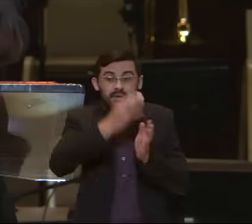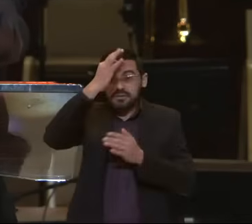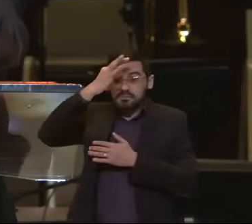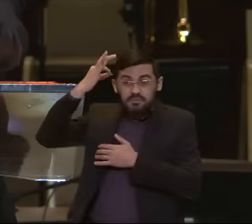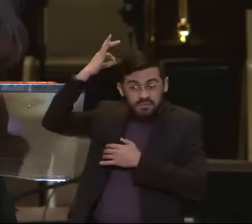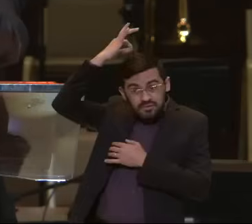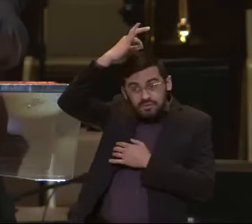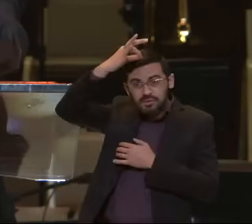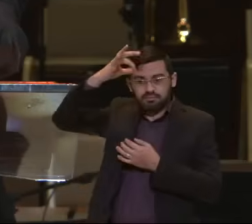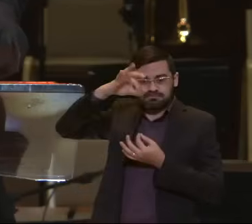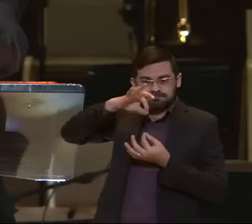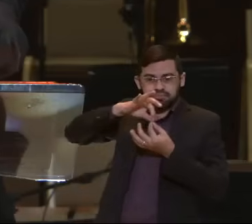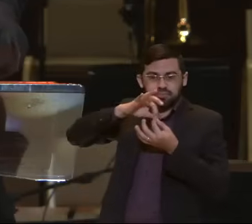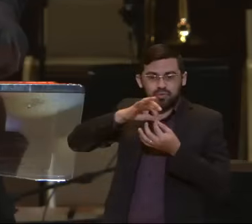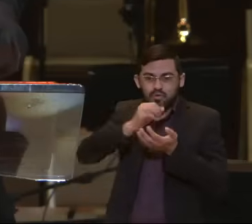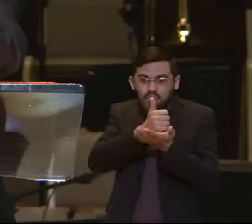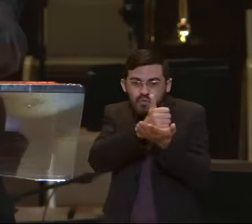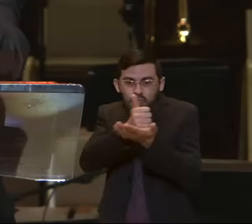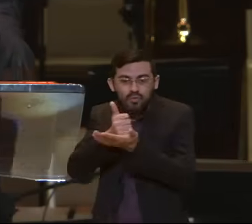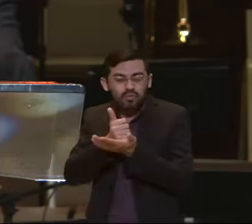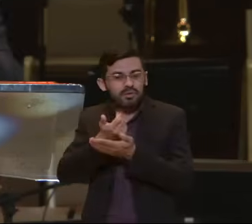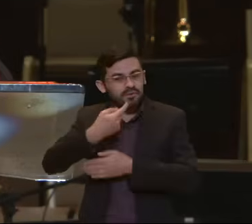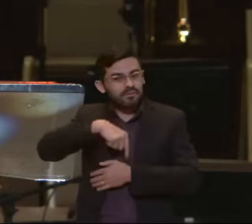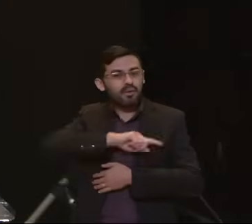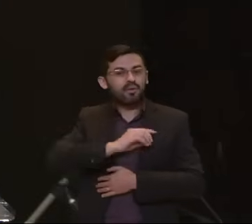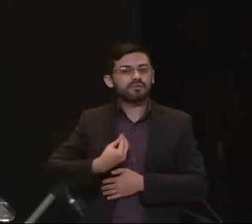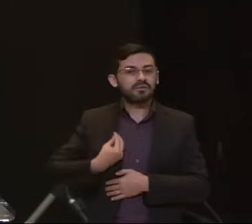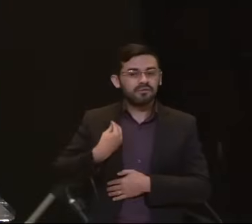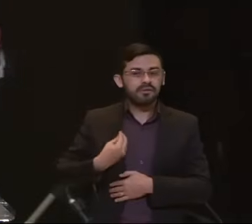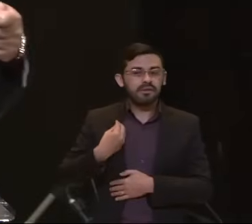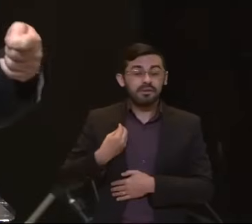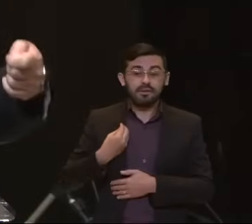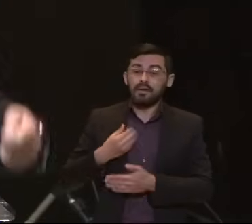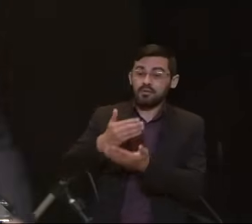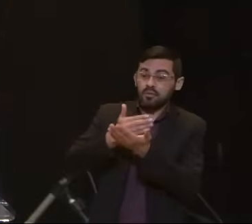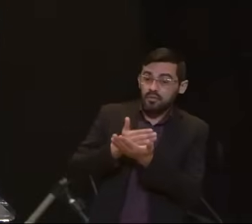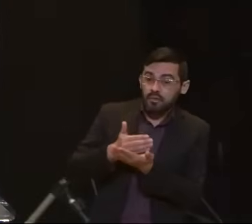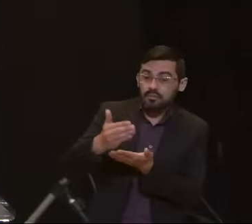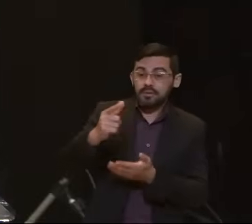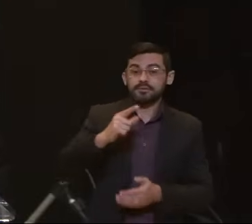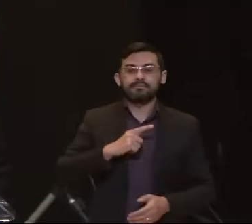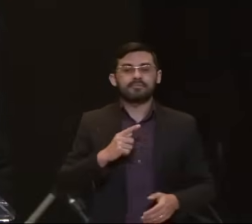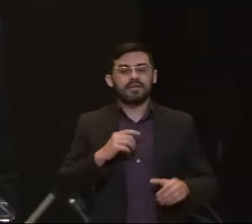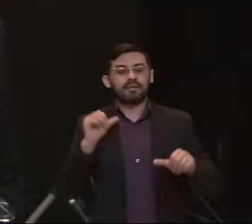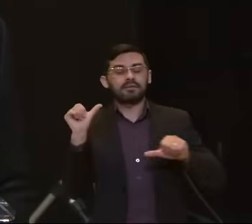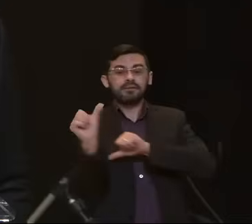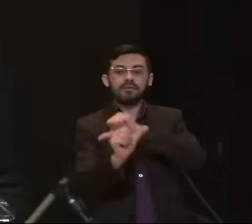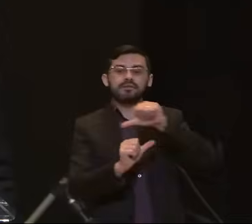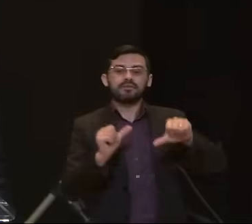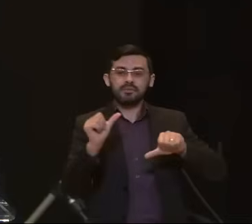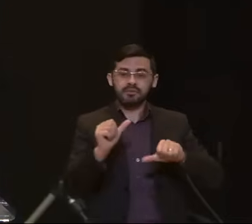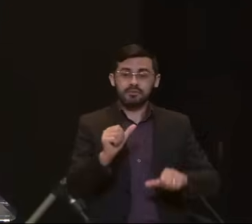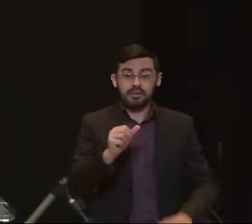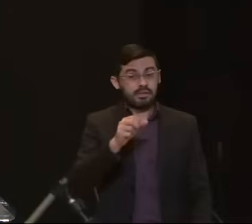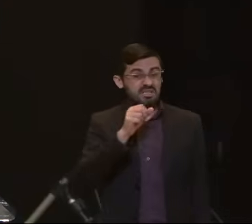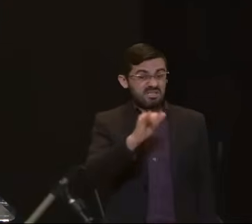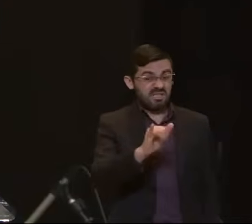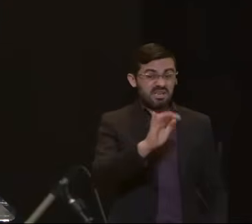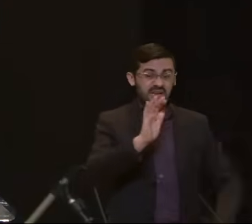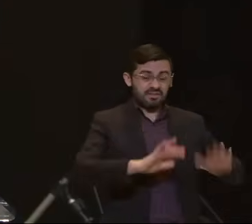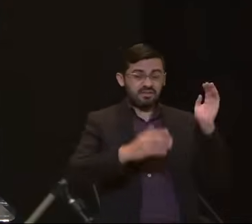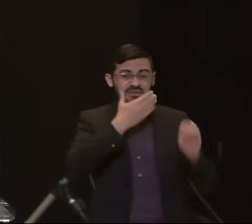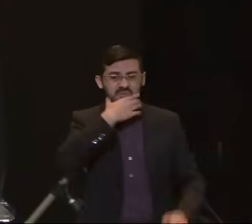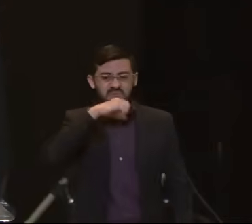do Espírito Santo na nossa vida, e aí começa a haver transformação. Se era um pai que xingava